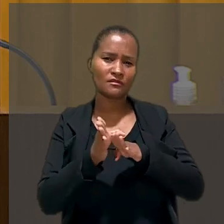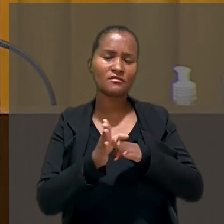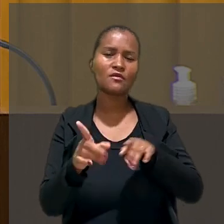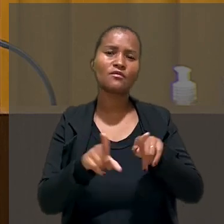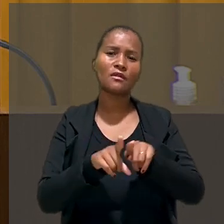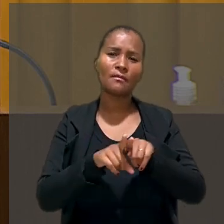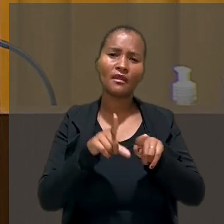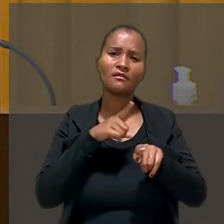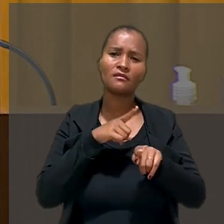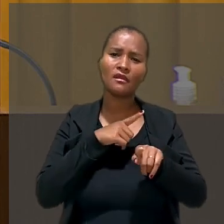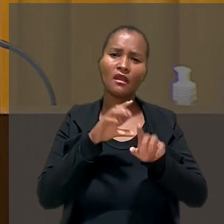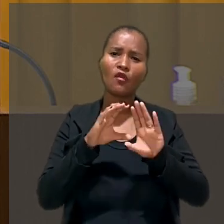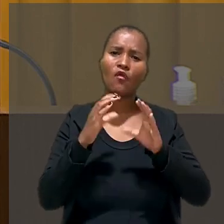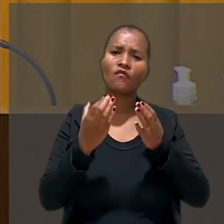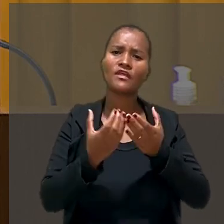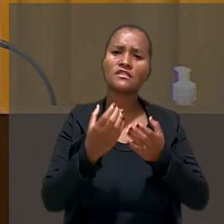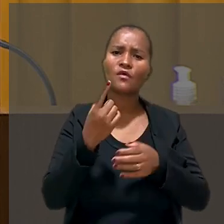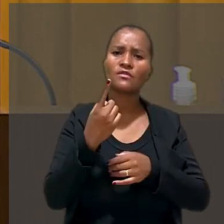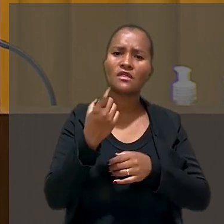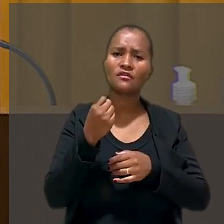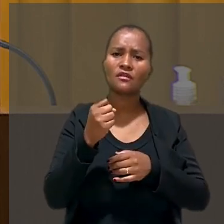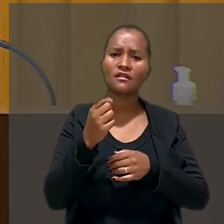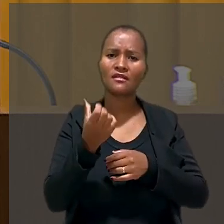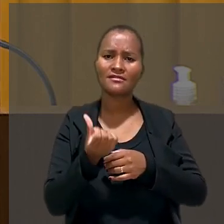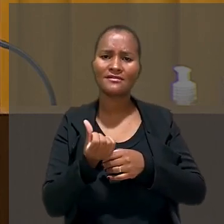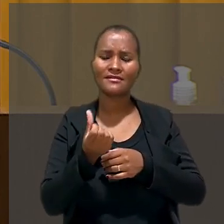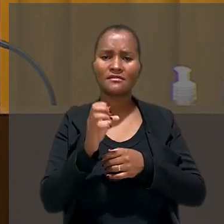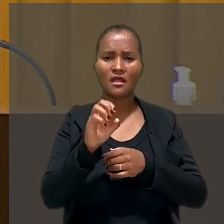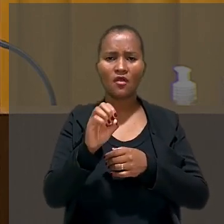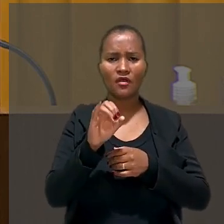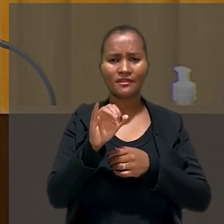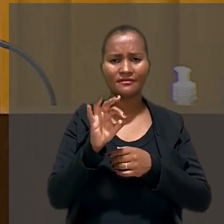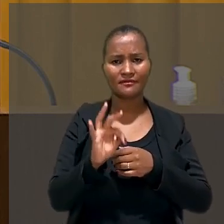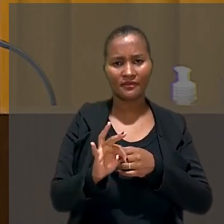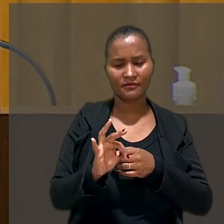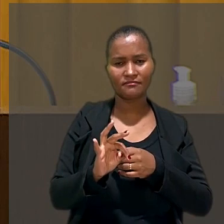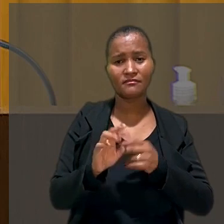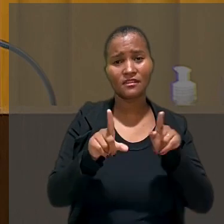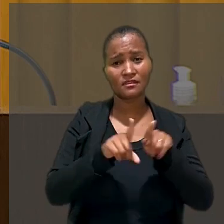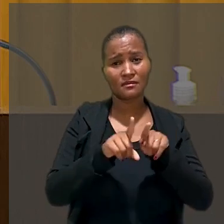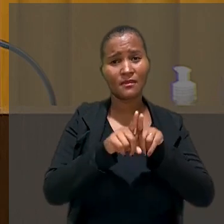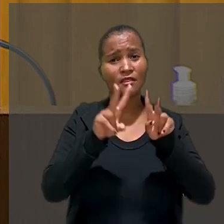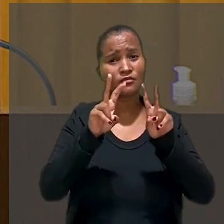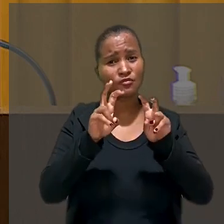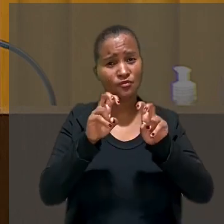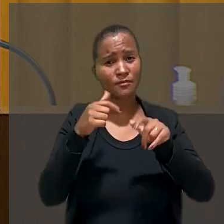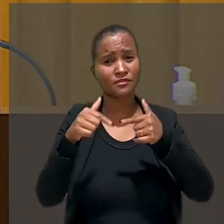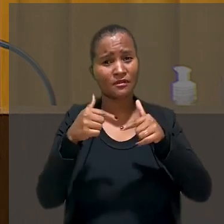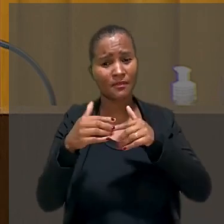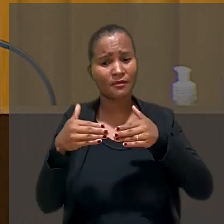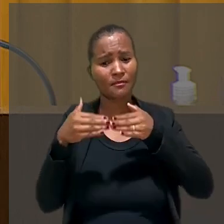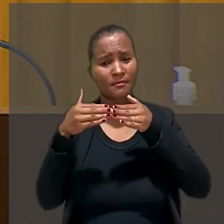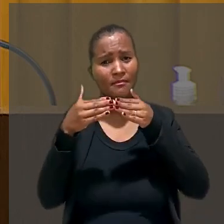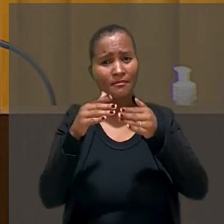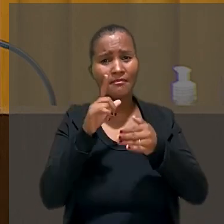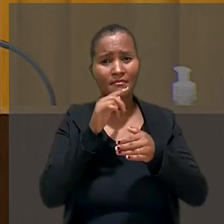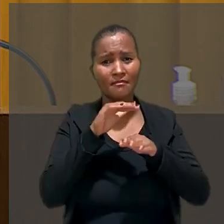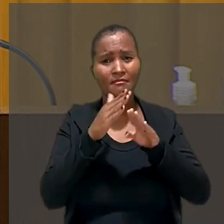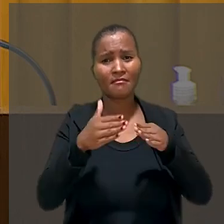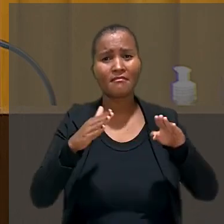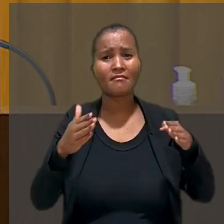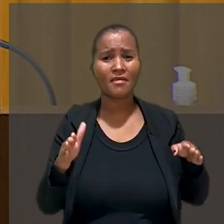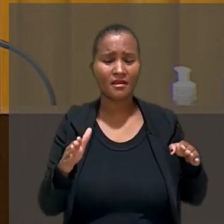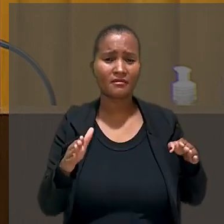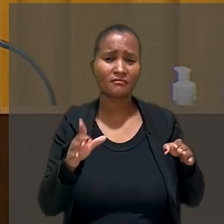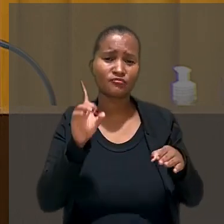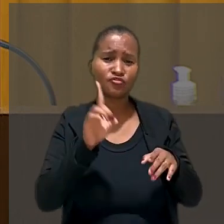orientação também está presente na Convenção 186 da OIT, também sobre o trabalho marítimo,